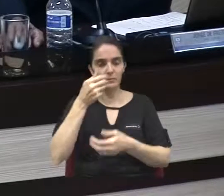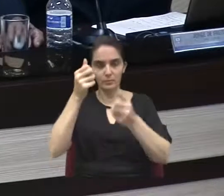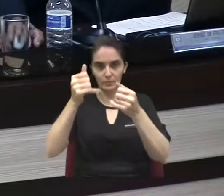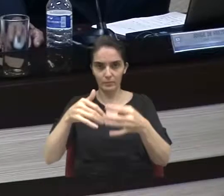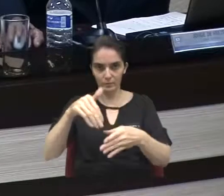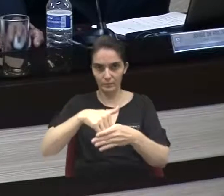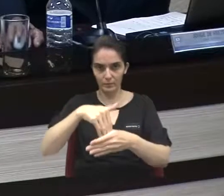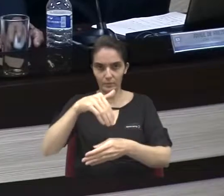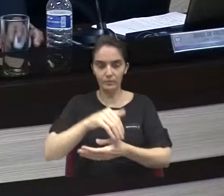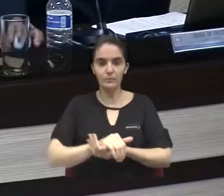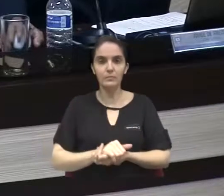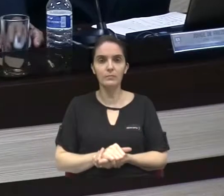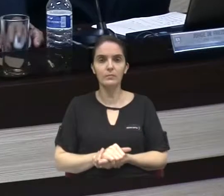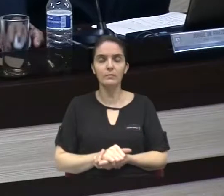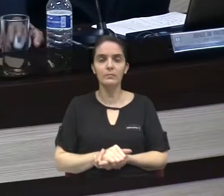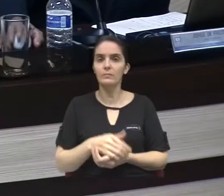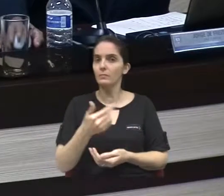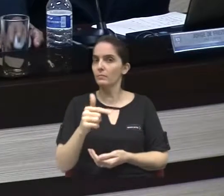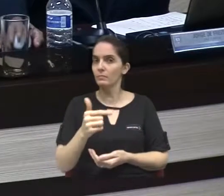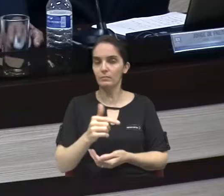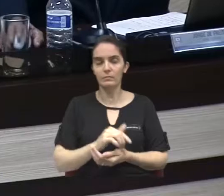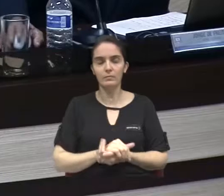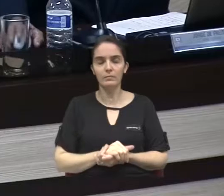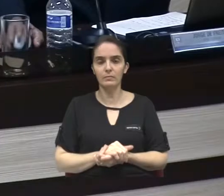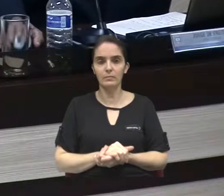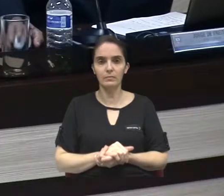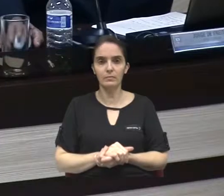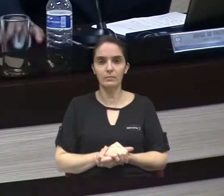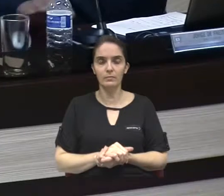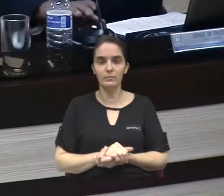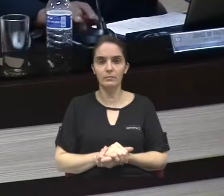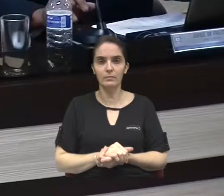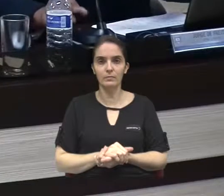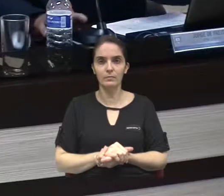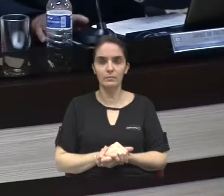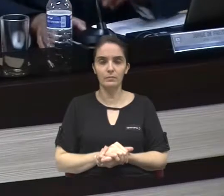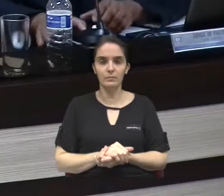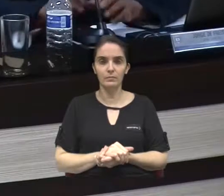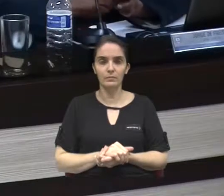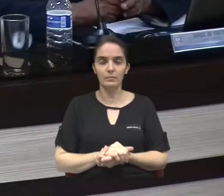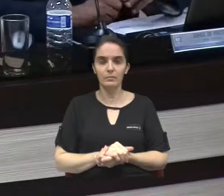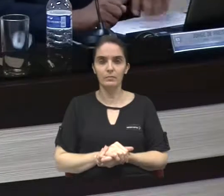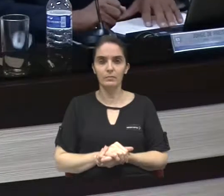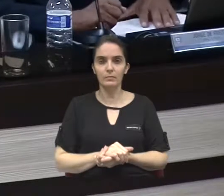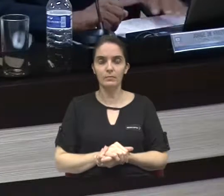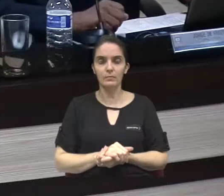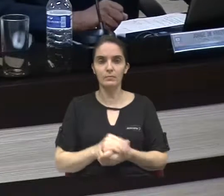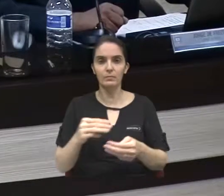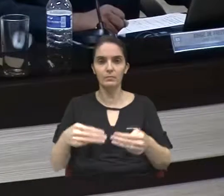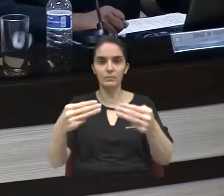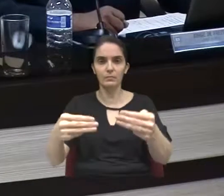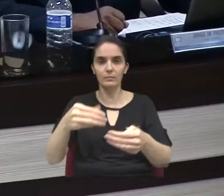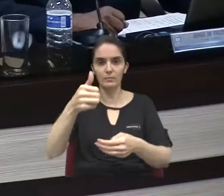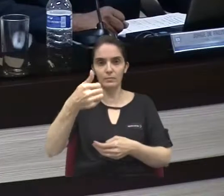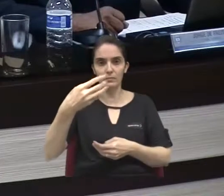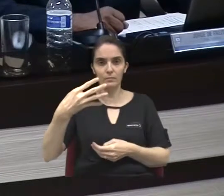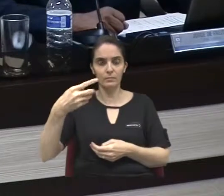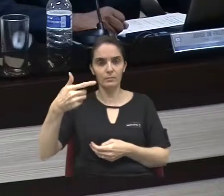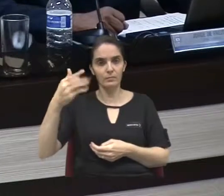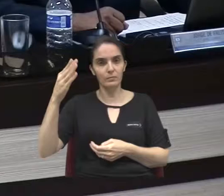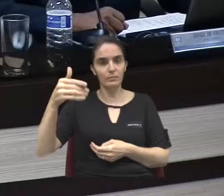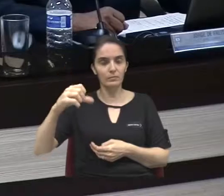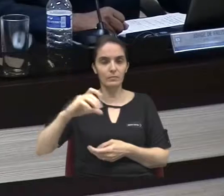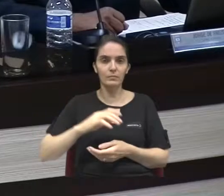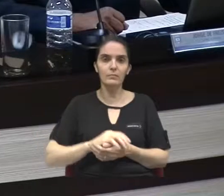voto? Não havendo, partiremos para a moção. Moção 142/2019, moção